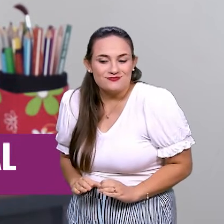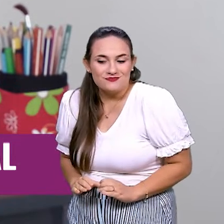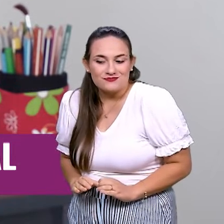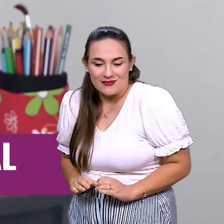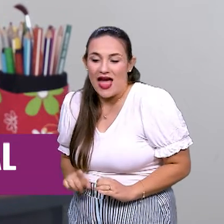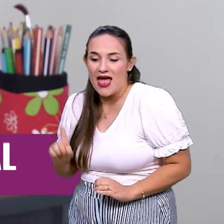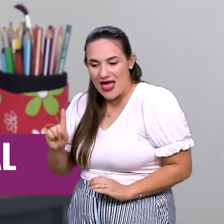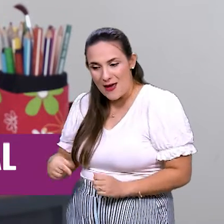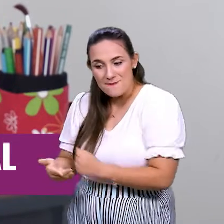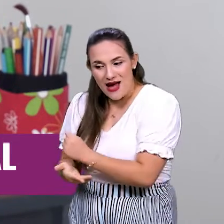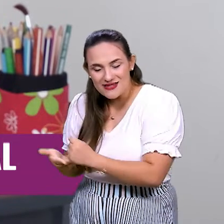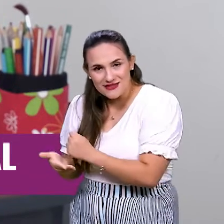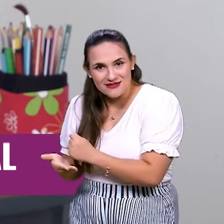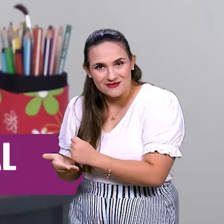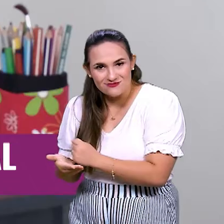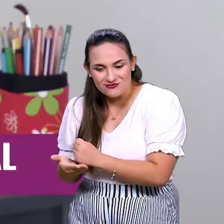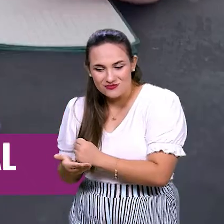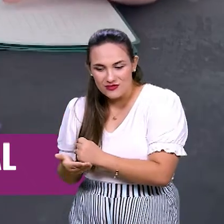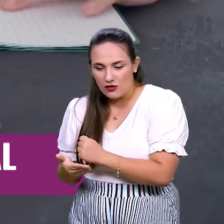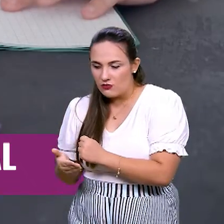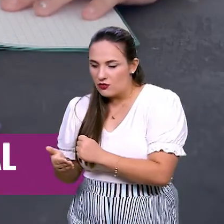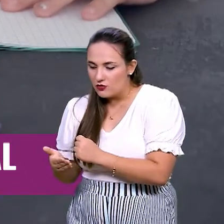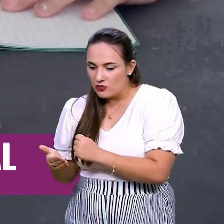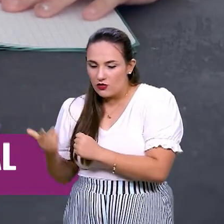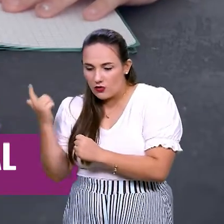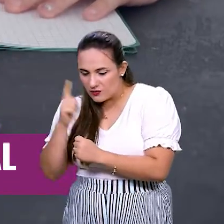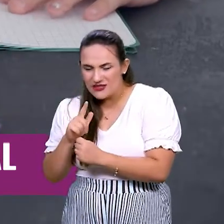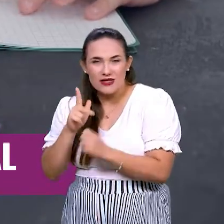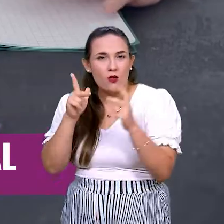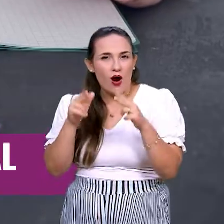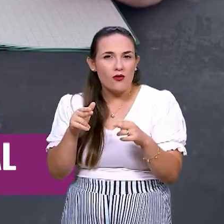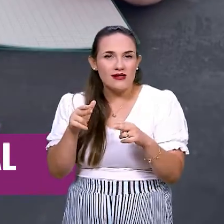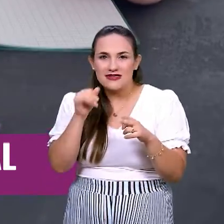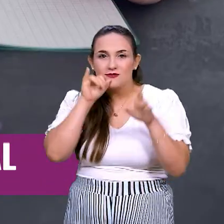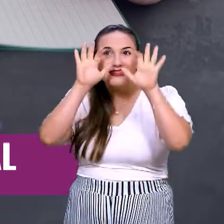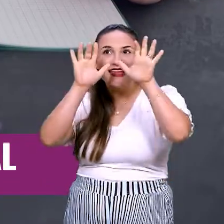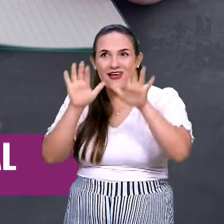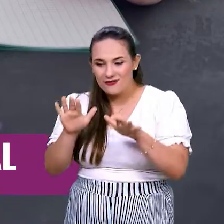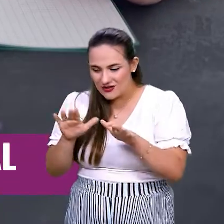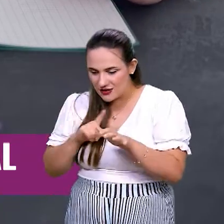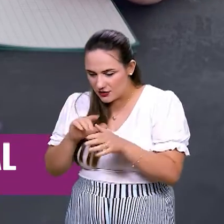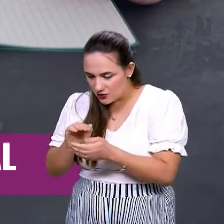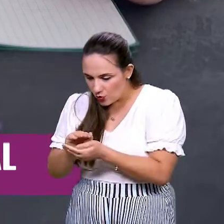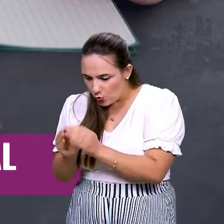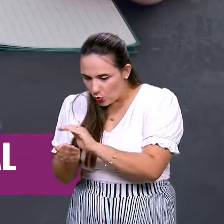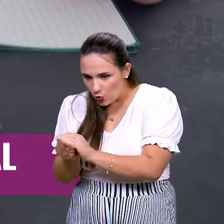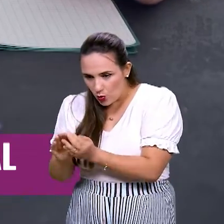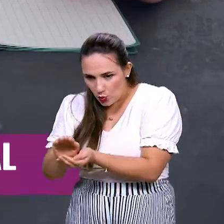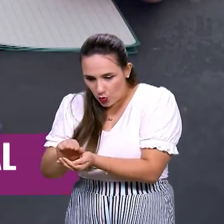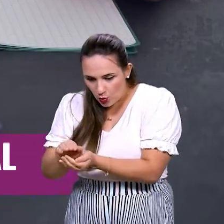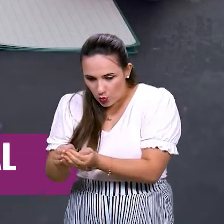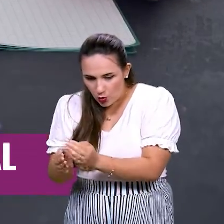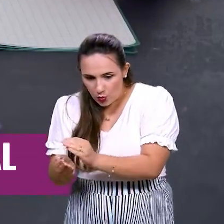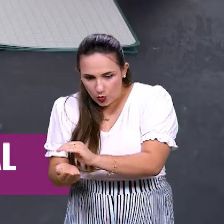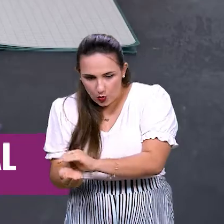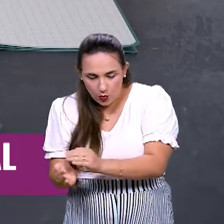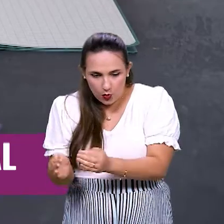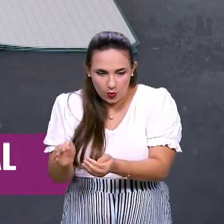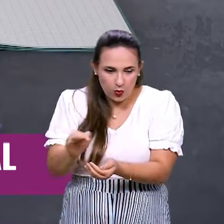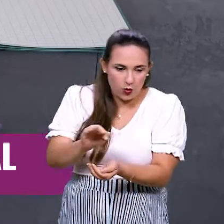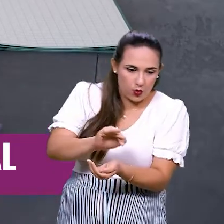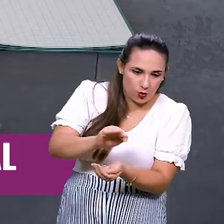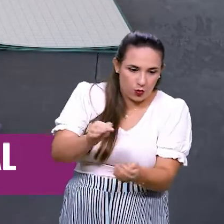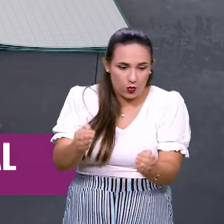ela vai desenvolvendo cada vez mais. É como se fosse uma bola de neve. Se a gente passa uma informação, a gente ajuda a criança com